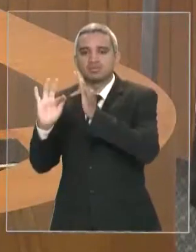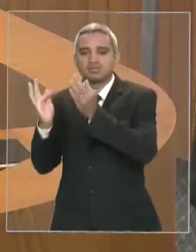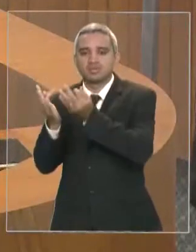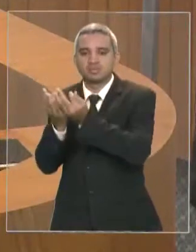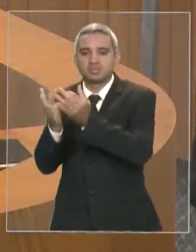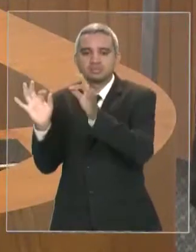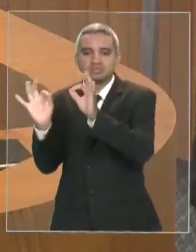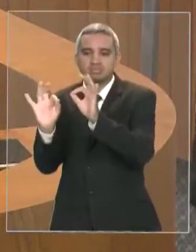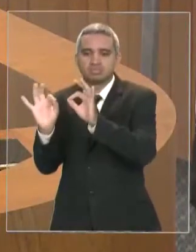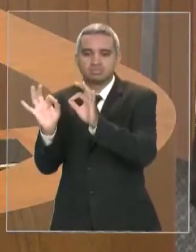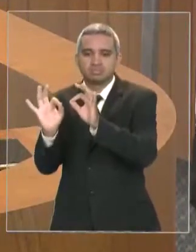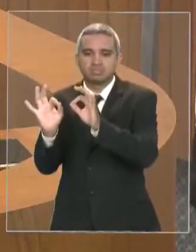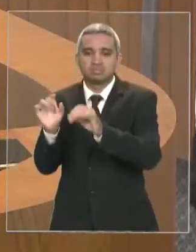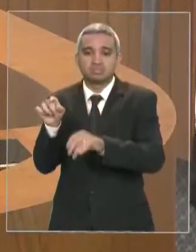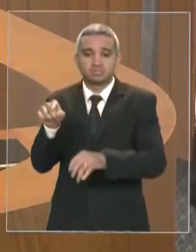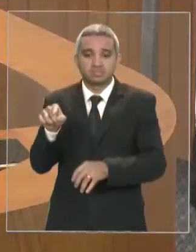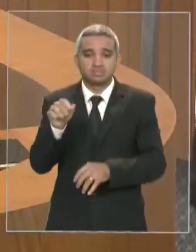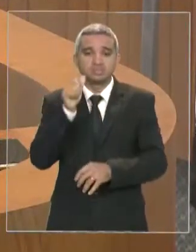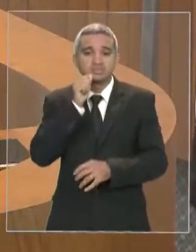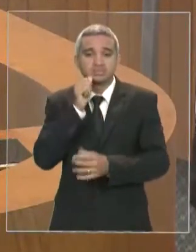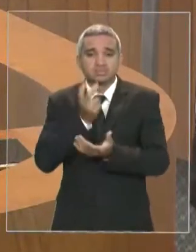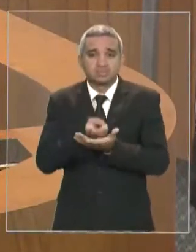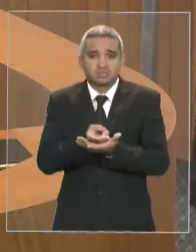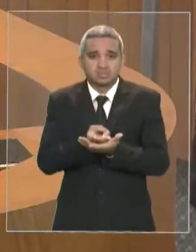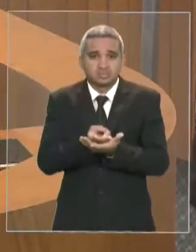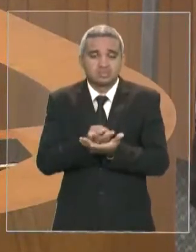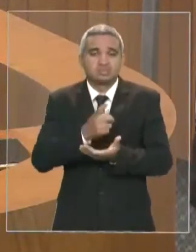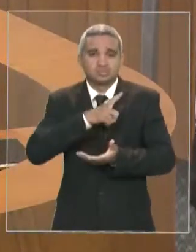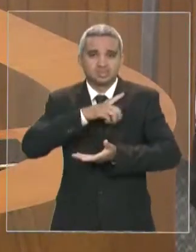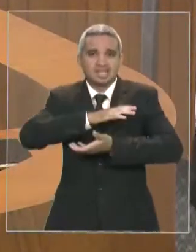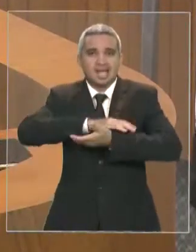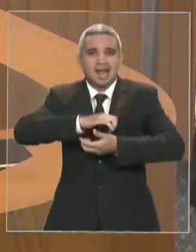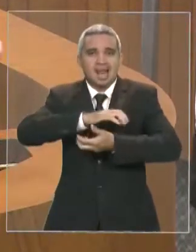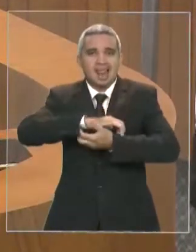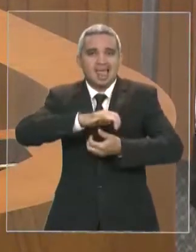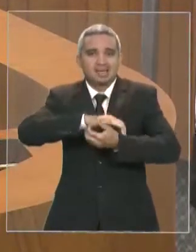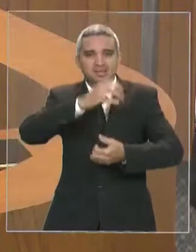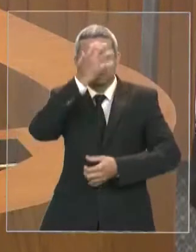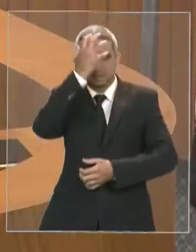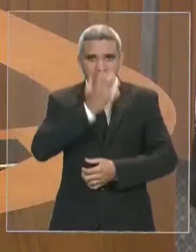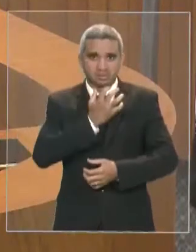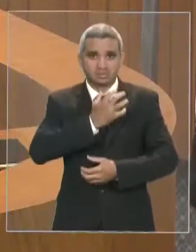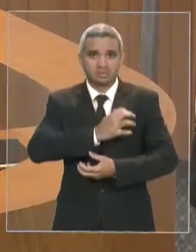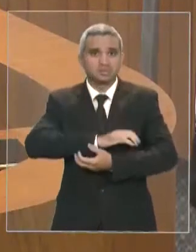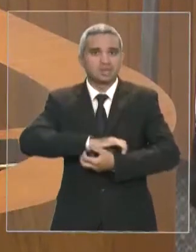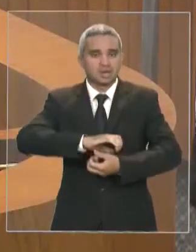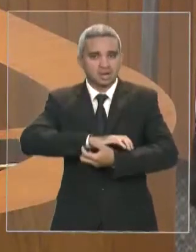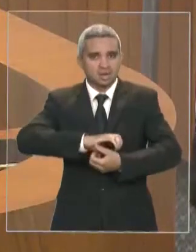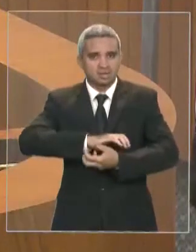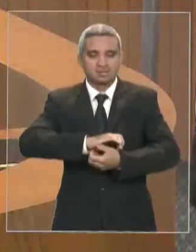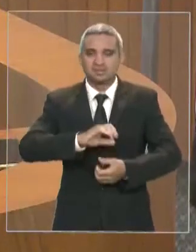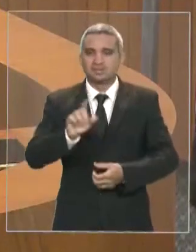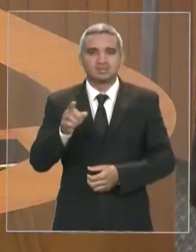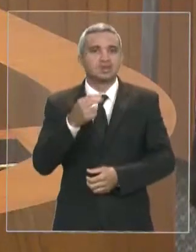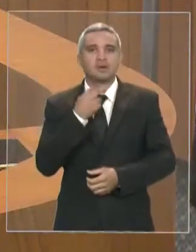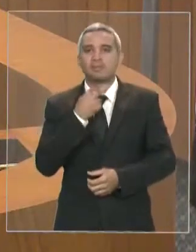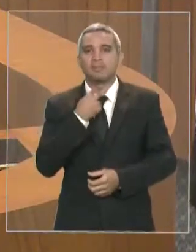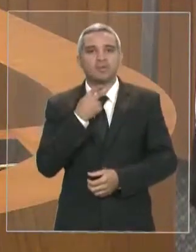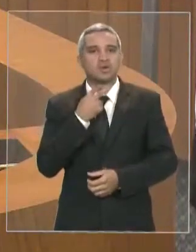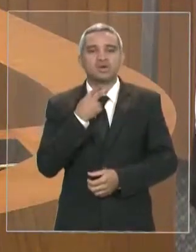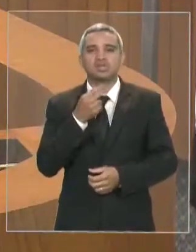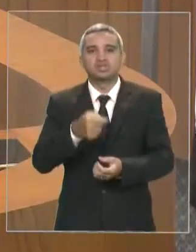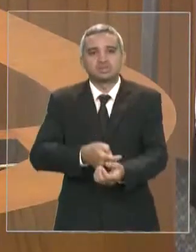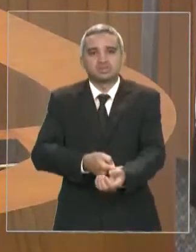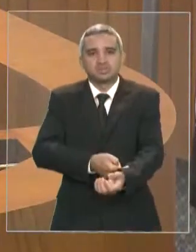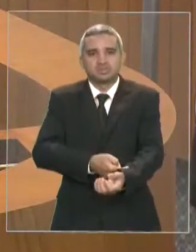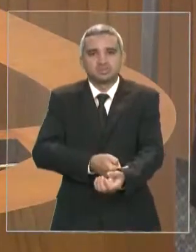o paciente tinha uma alergia, um problema sério que não poderia sofrer, não poderia ter sido anestesiado sem